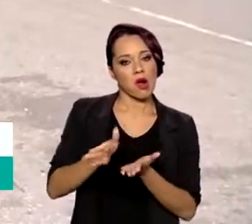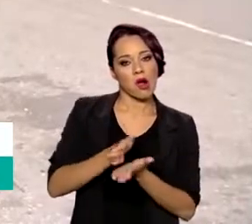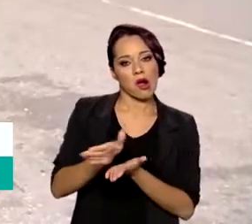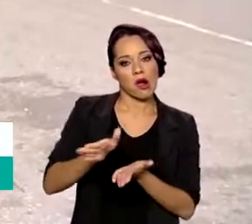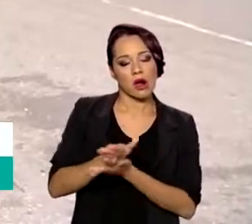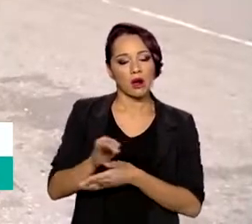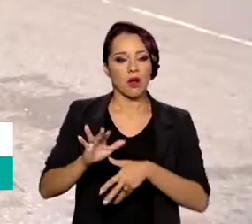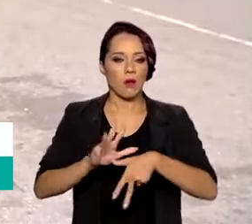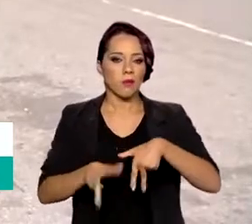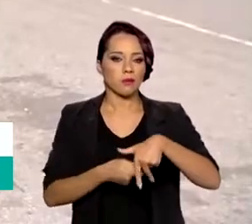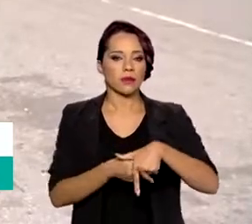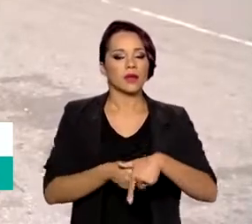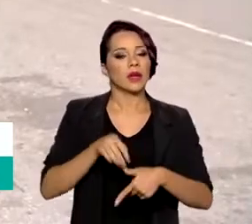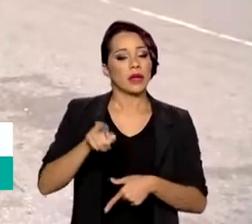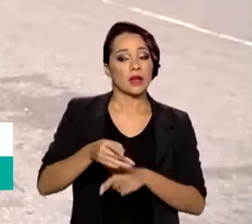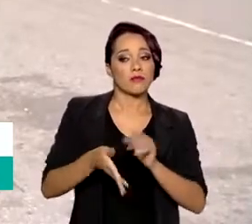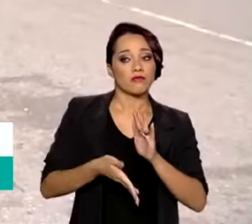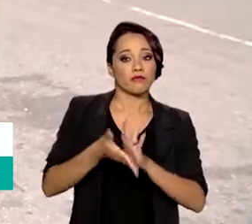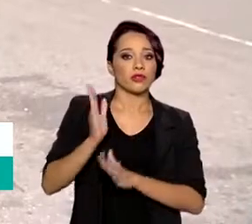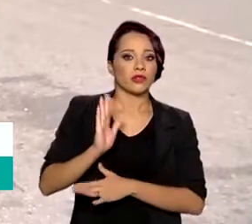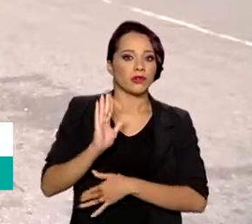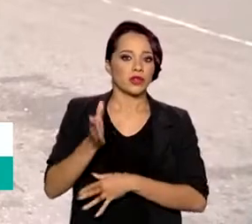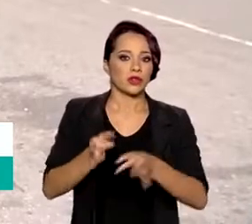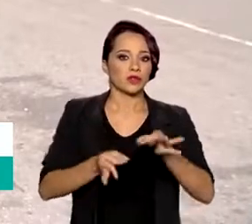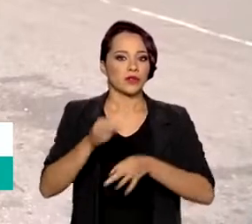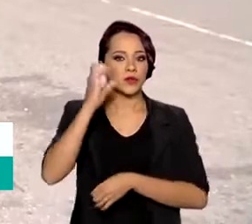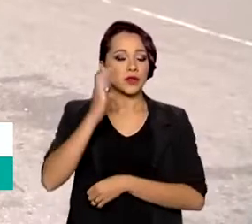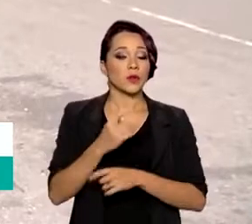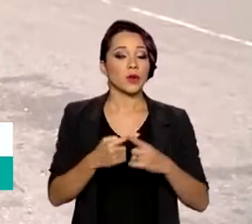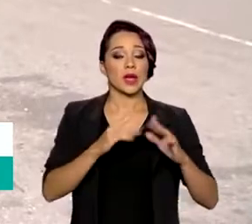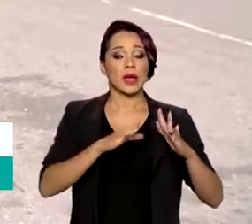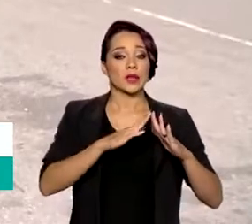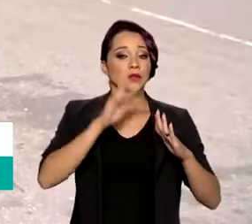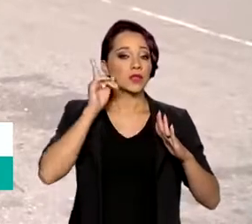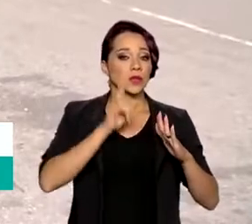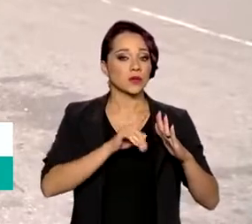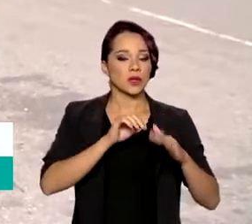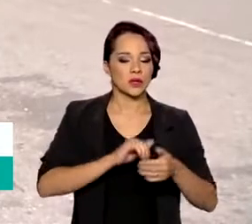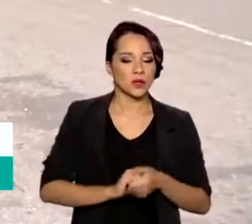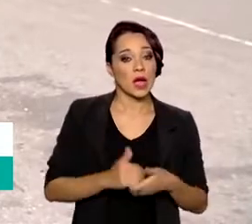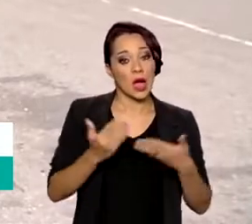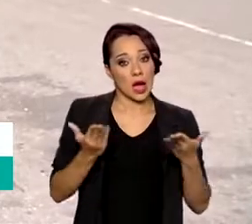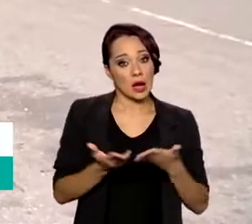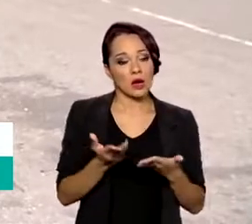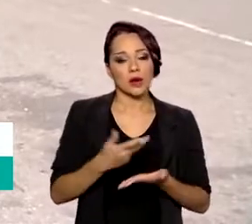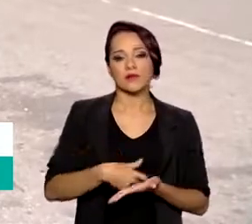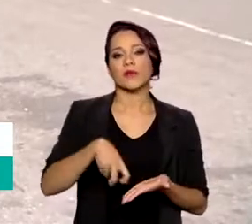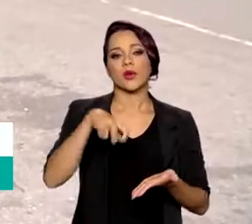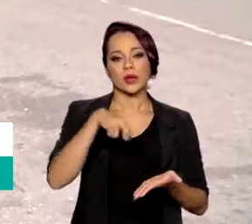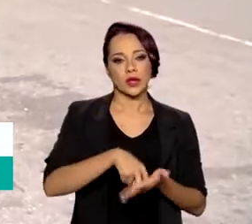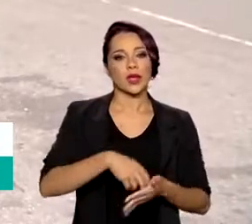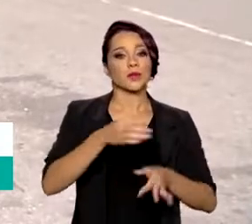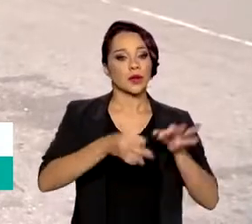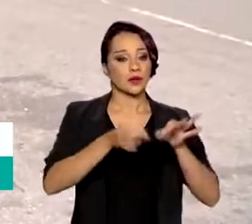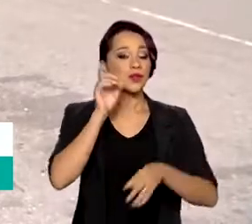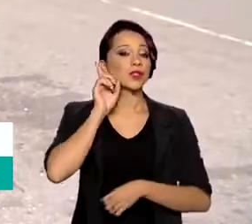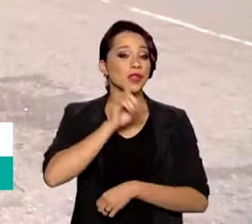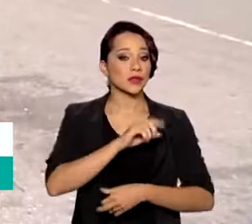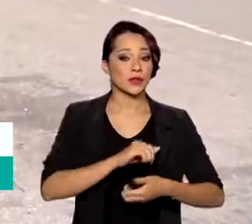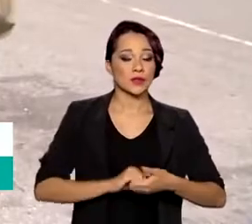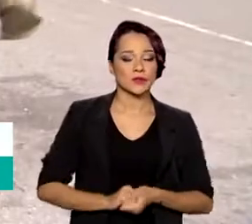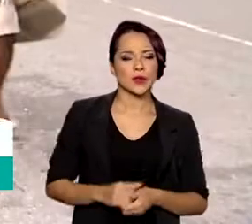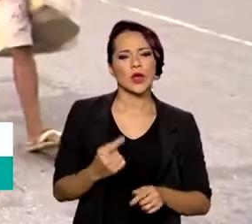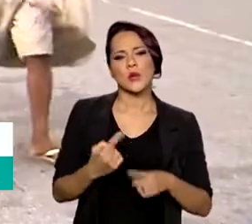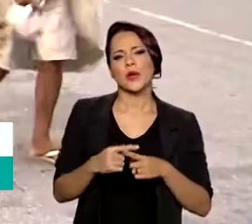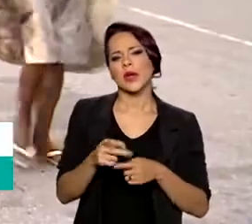ser considerado foragido da justiça brasileira porque morava nos Estados Unidos, em Miami, agora condenado pela justiça americana. O